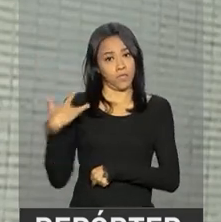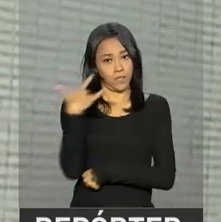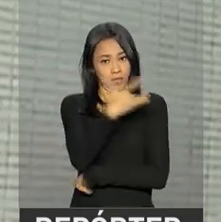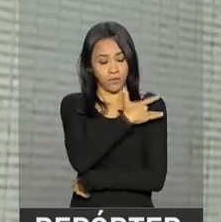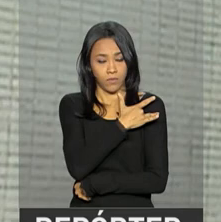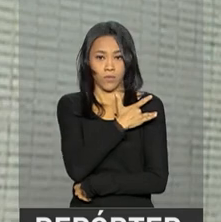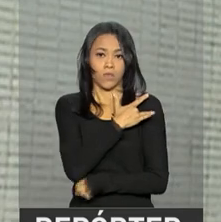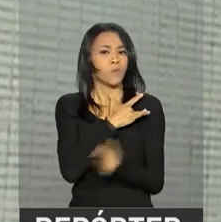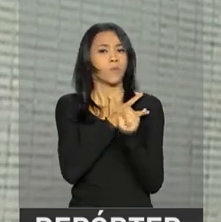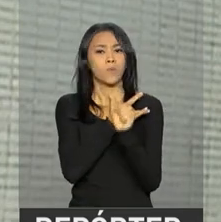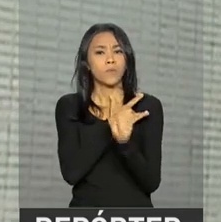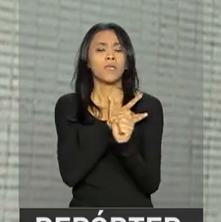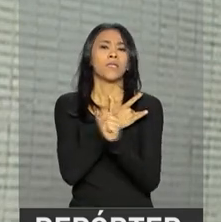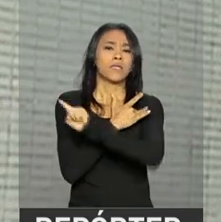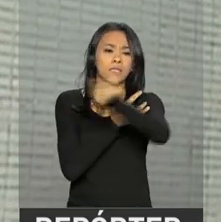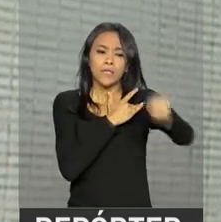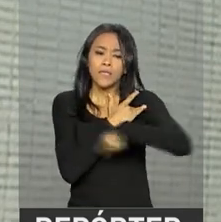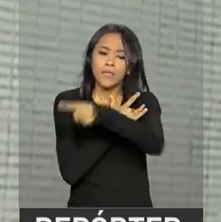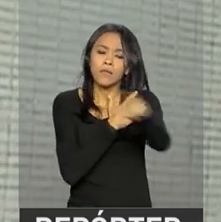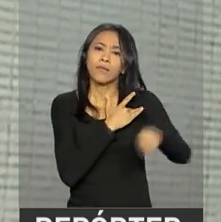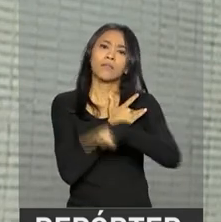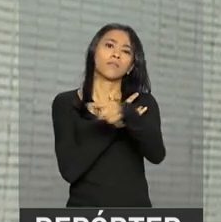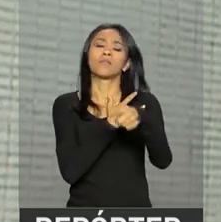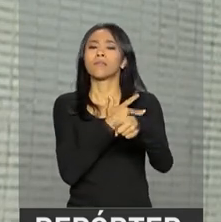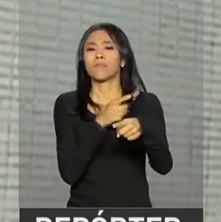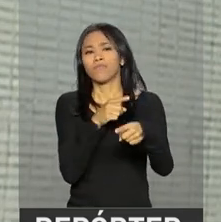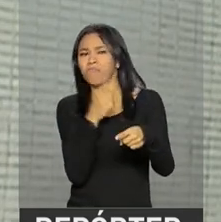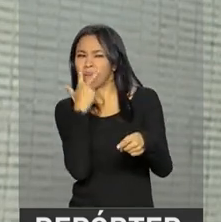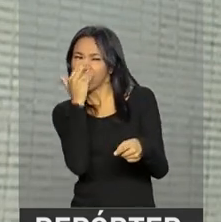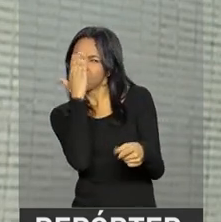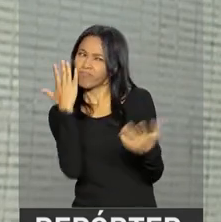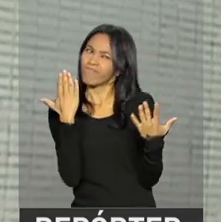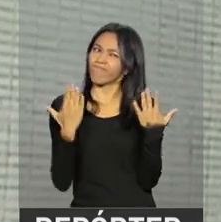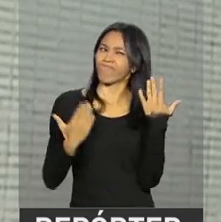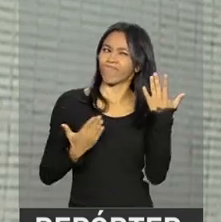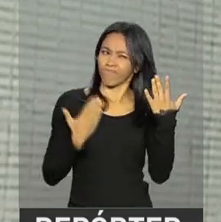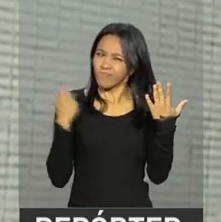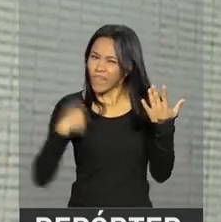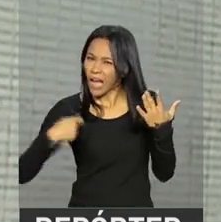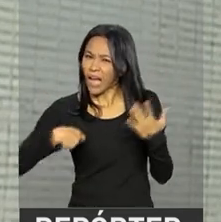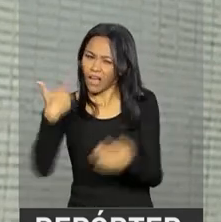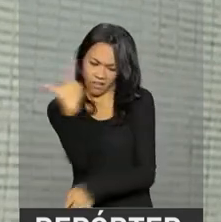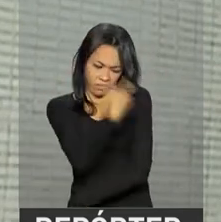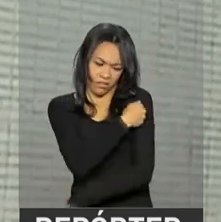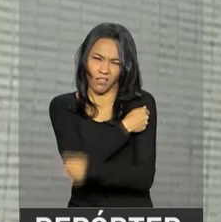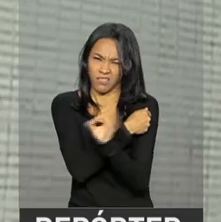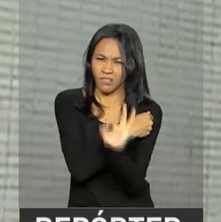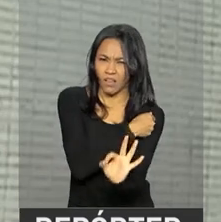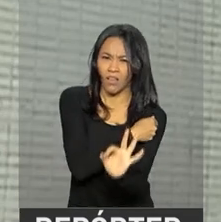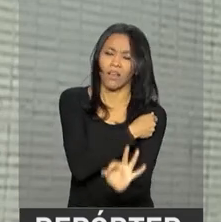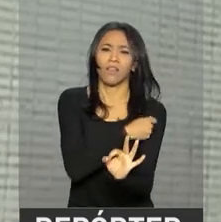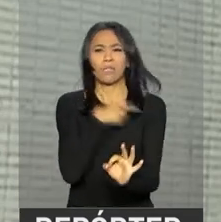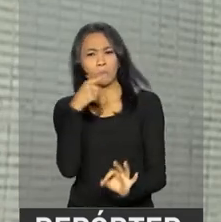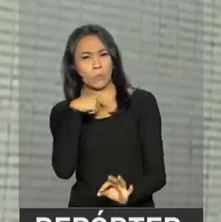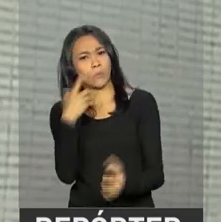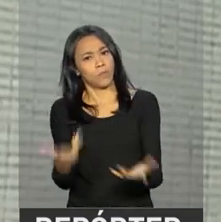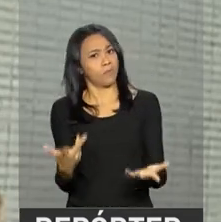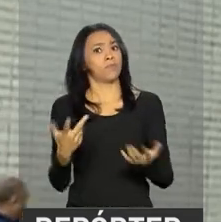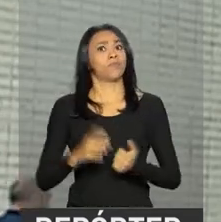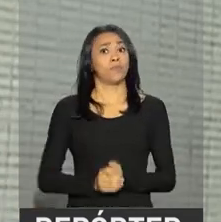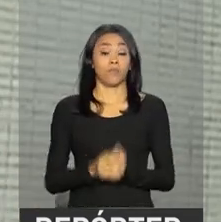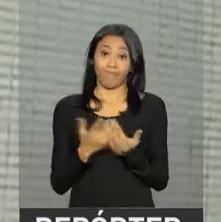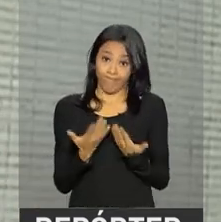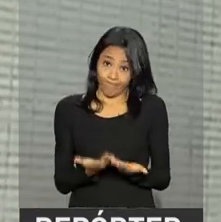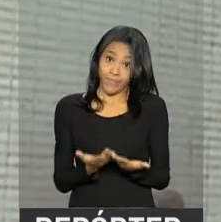a possibilidade da população estar descrente em relação à eficácia da vacina fracionada contra a febre amarela,